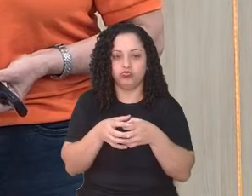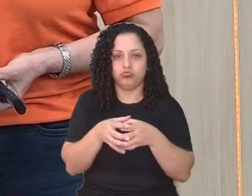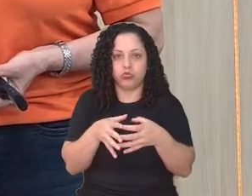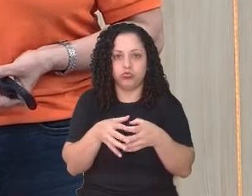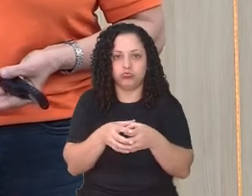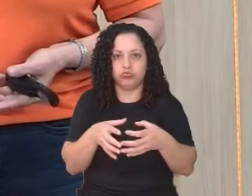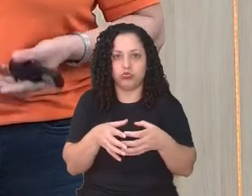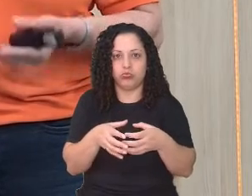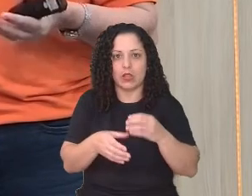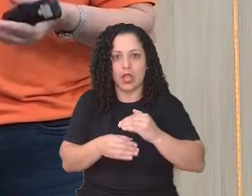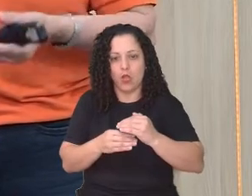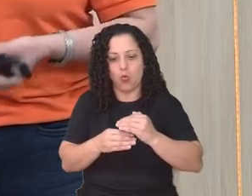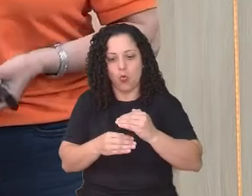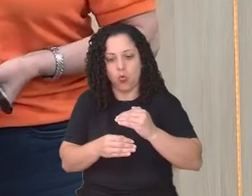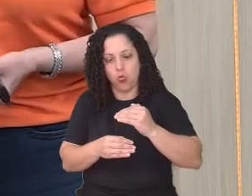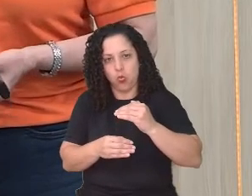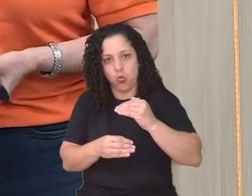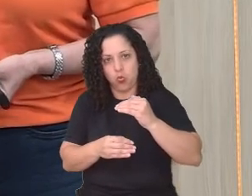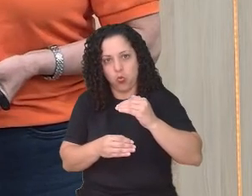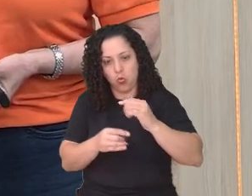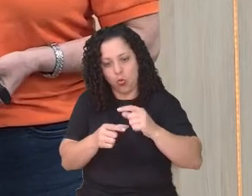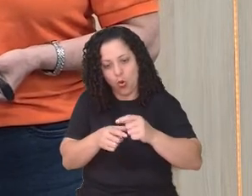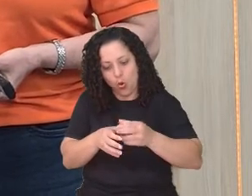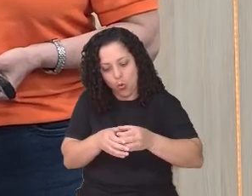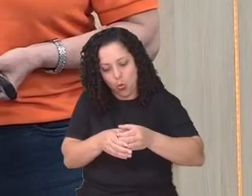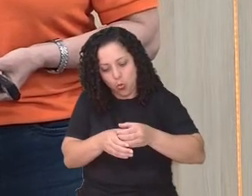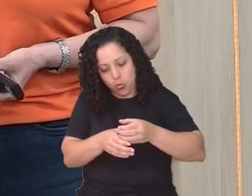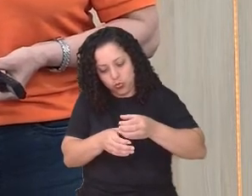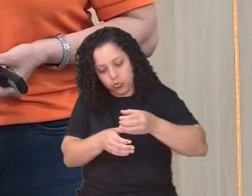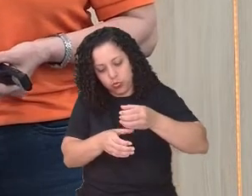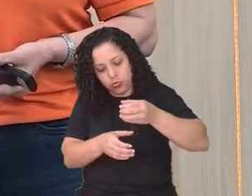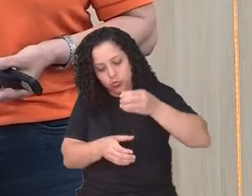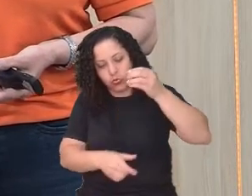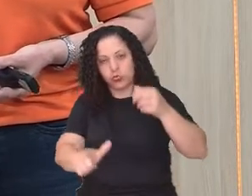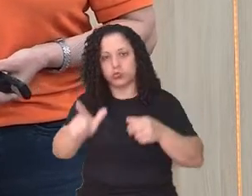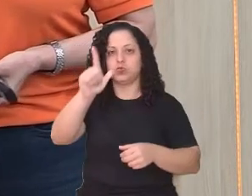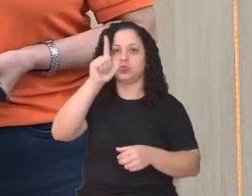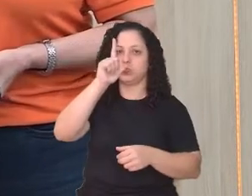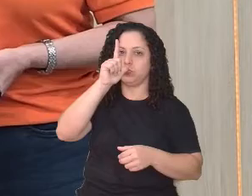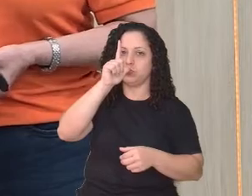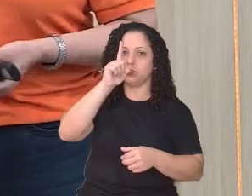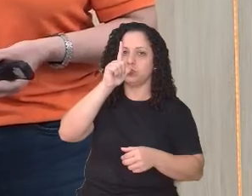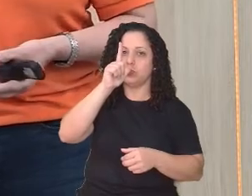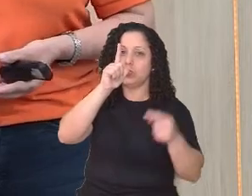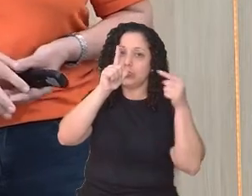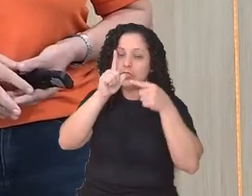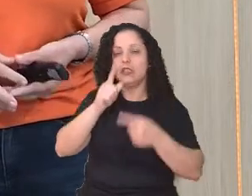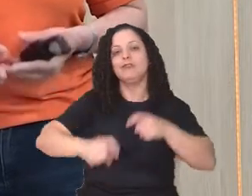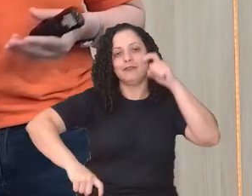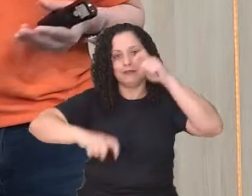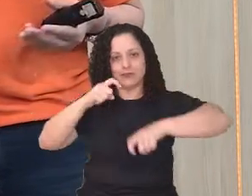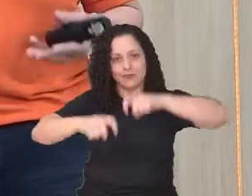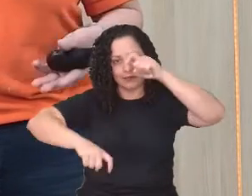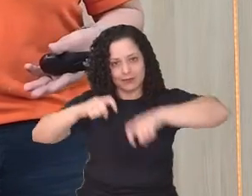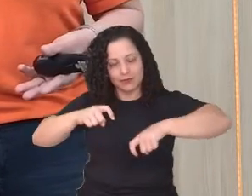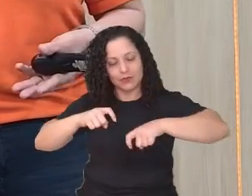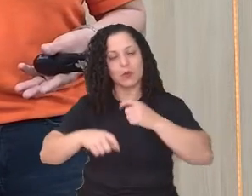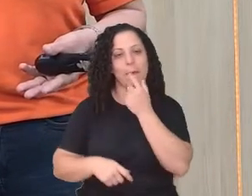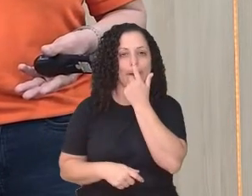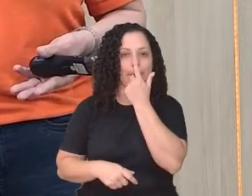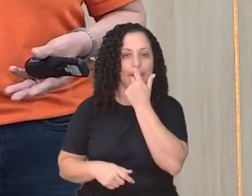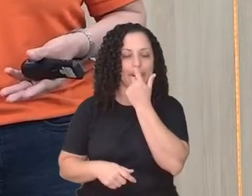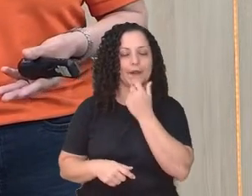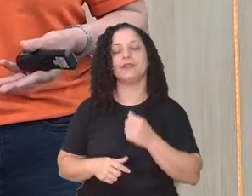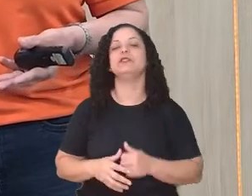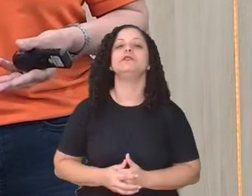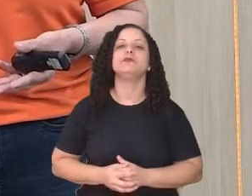ele fique maior, mais duro, aconteça realmente a ereção, pronto para a relação sexual, ou seja, para o ato